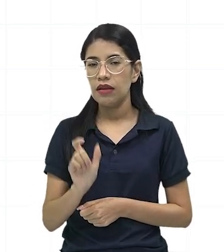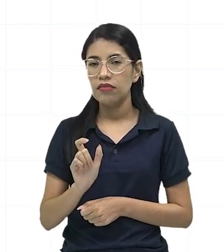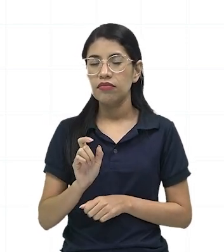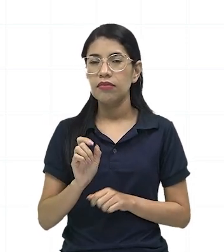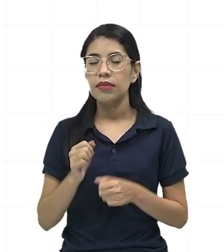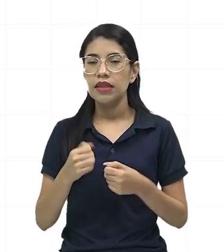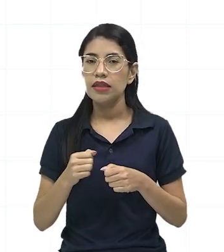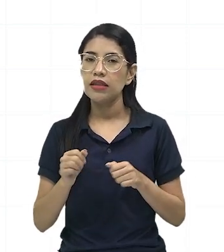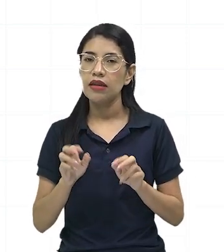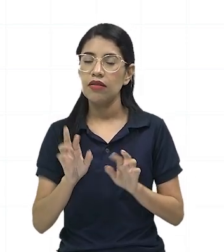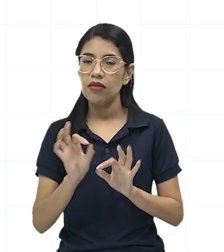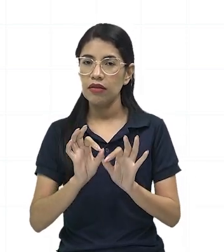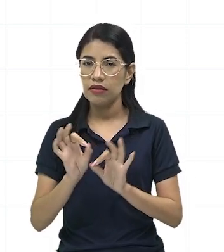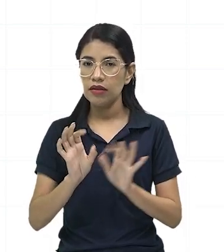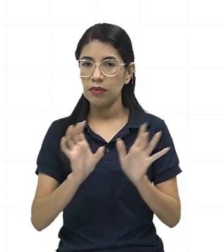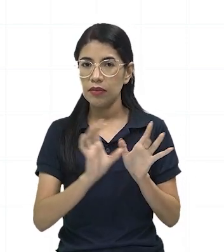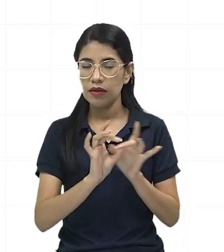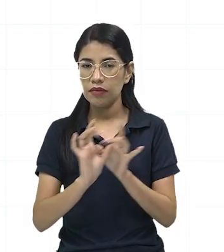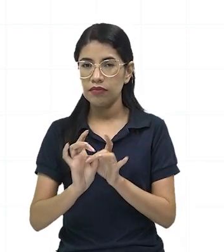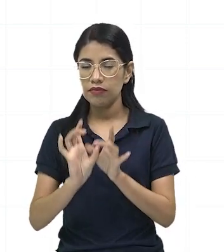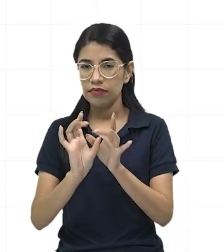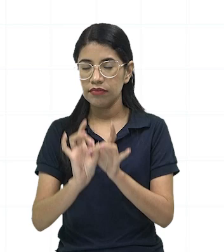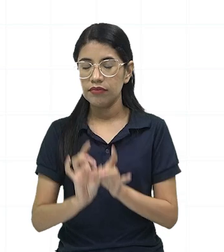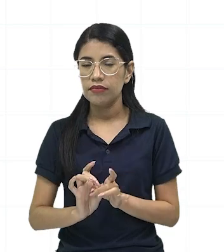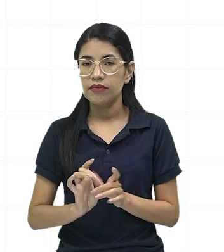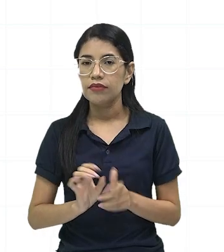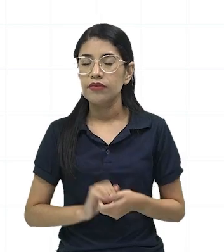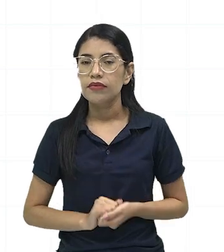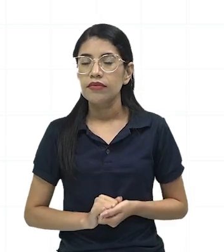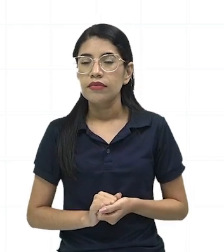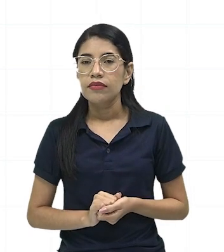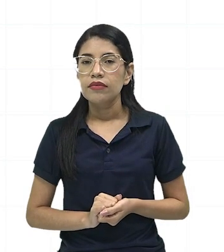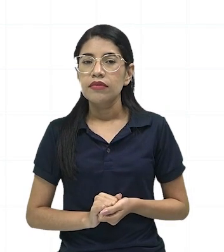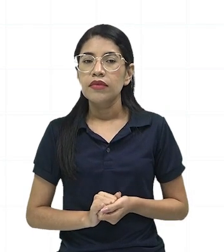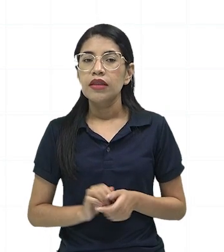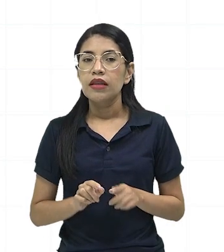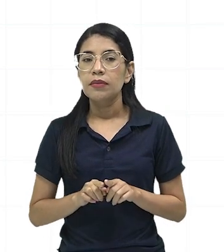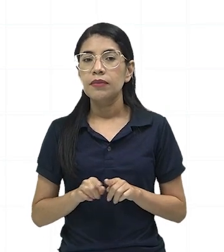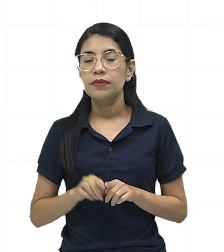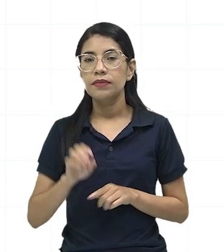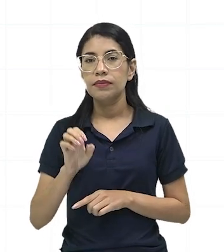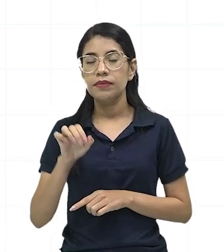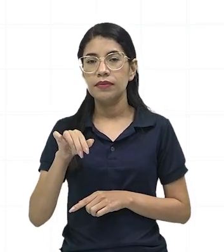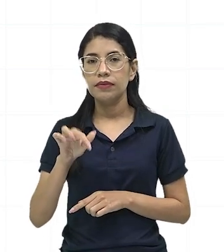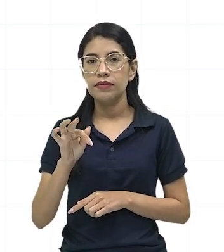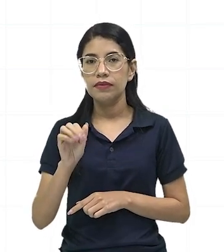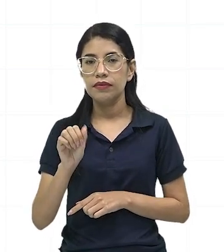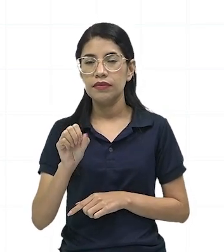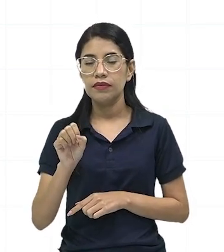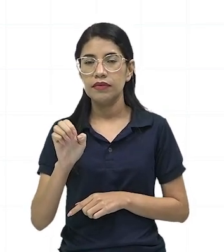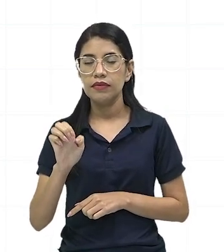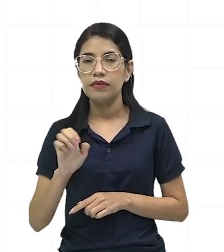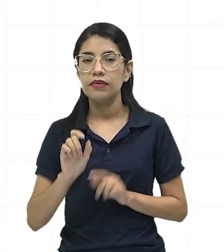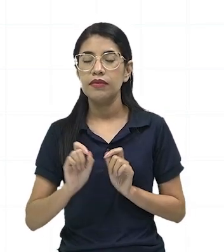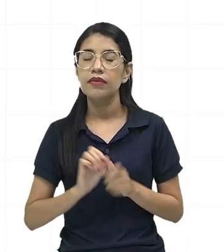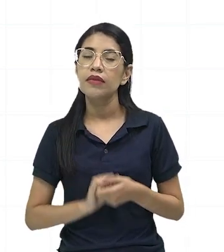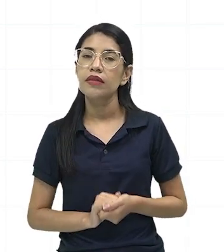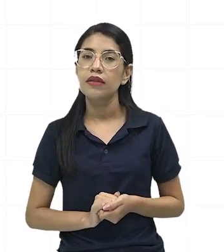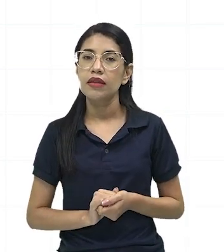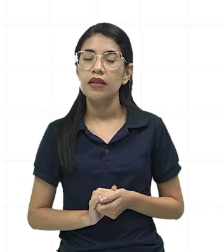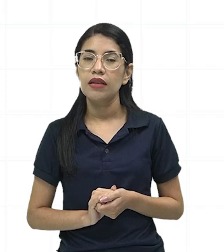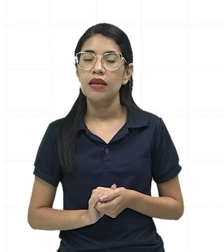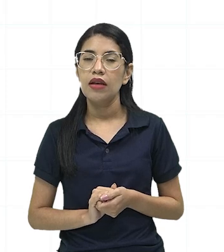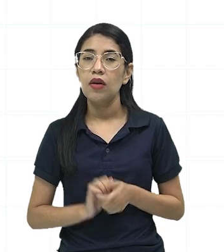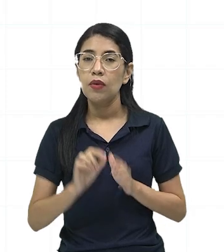na relação entre essas partes. Temos também a ênfase. Outro elemento que nós podemos trabalhar no nosso texto é que